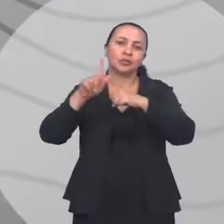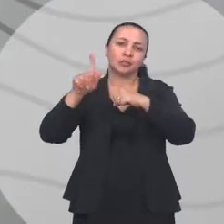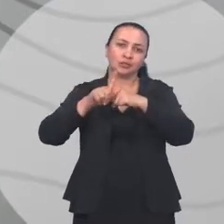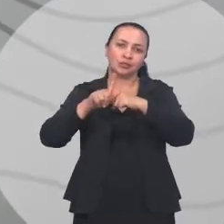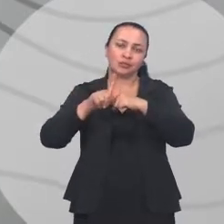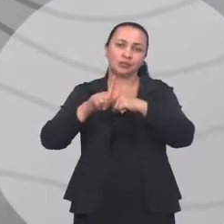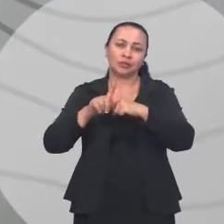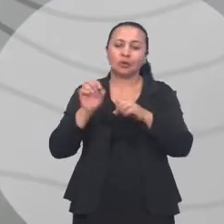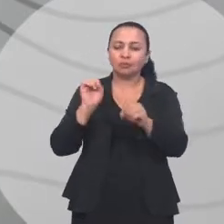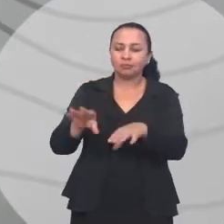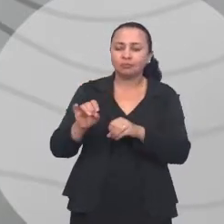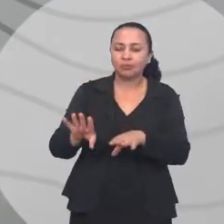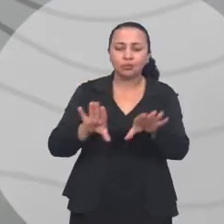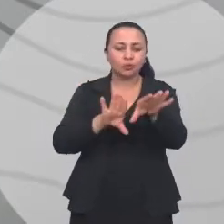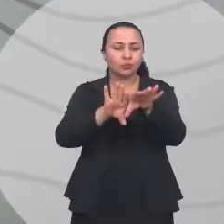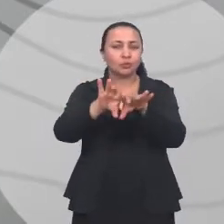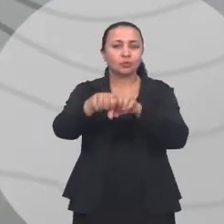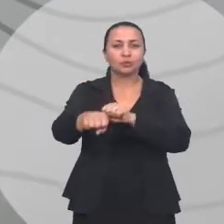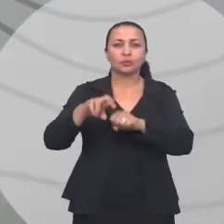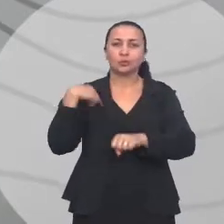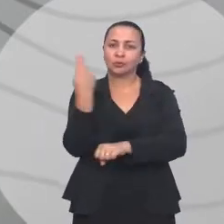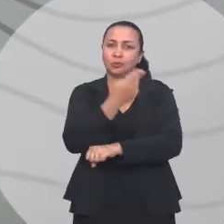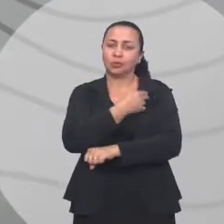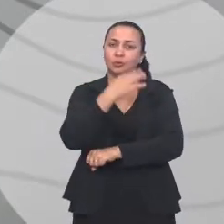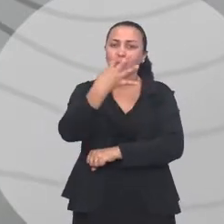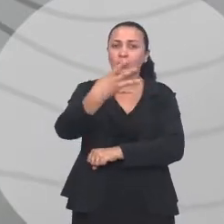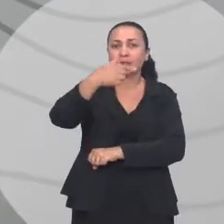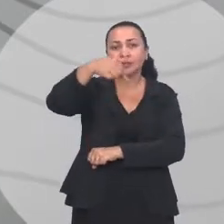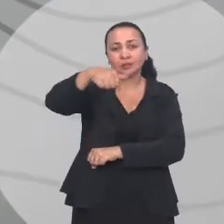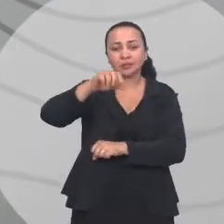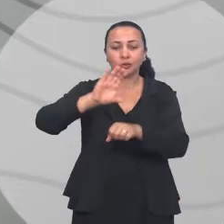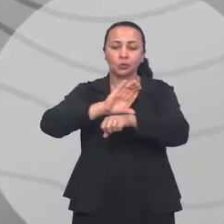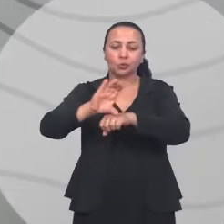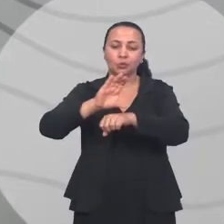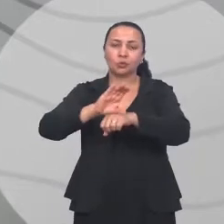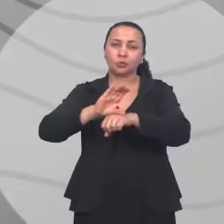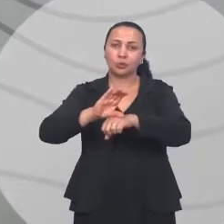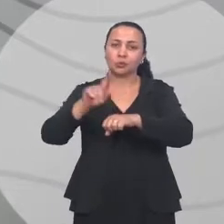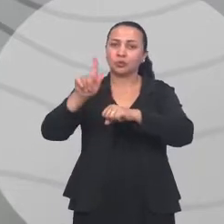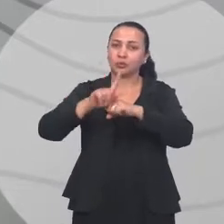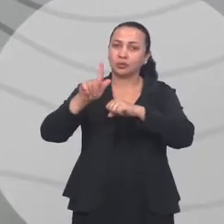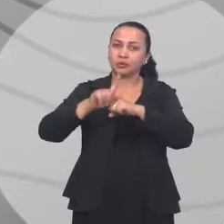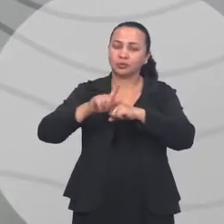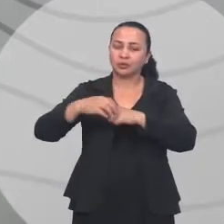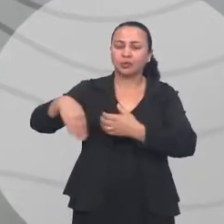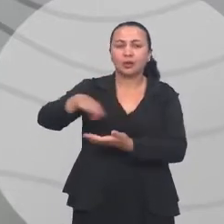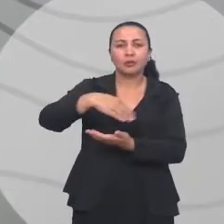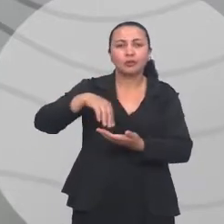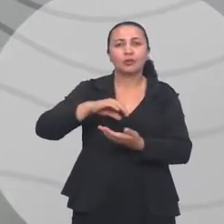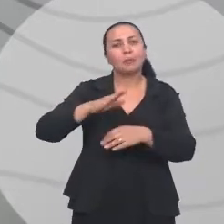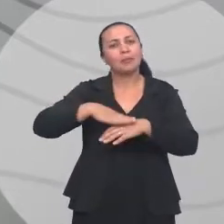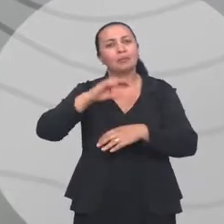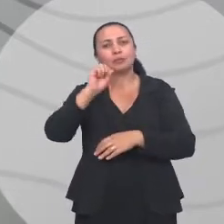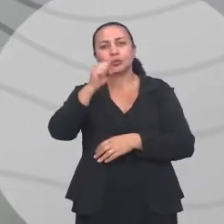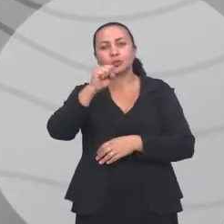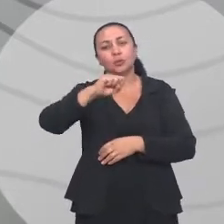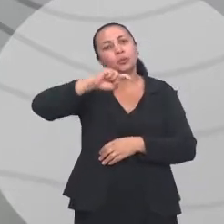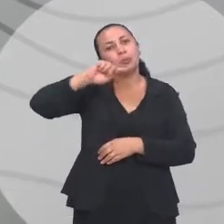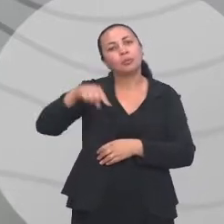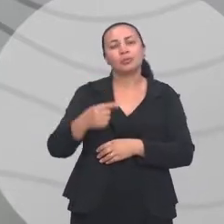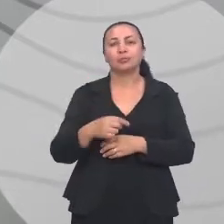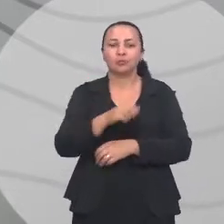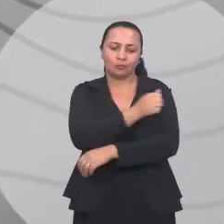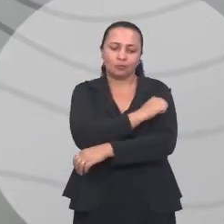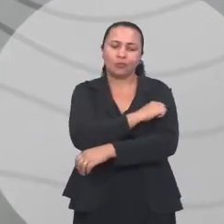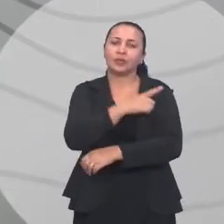graduação as atividades de informação dos nossos 47 cursos de graduação que envolve a esses mais de 8